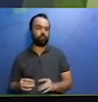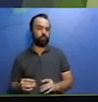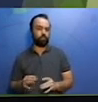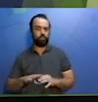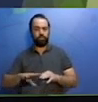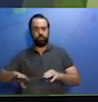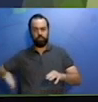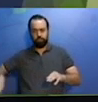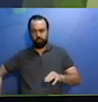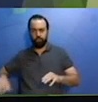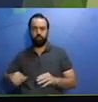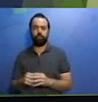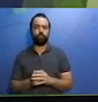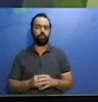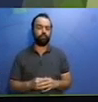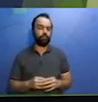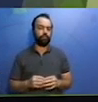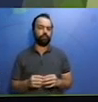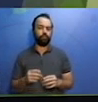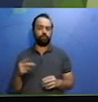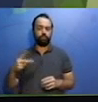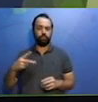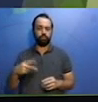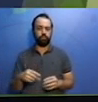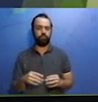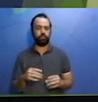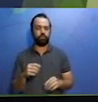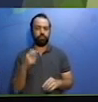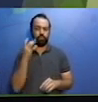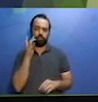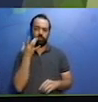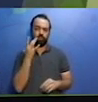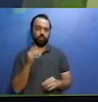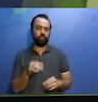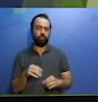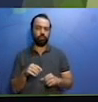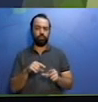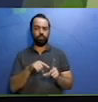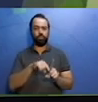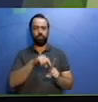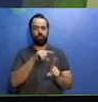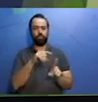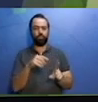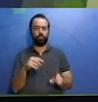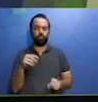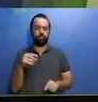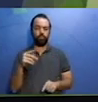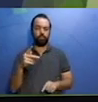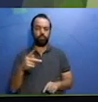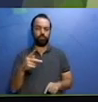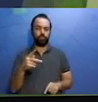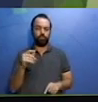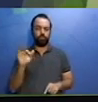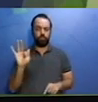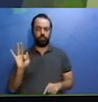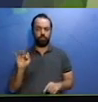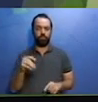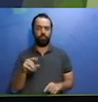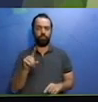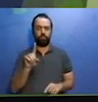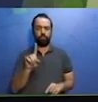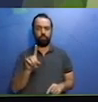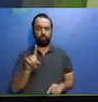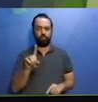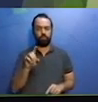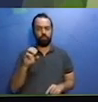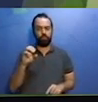se separar. O segundo componente vai ser o ouro, com a temperatura de fusão de 1063 graus, aí ele